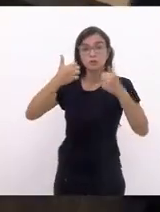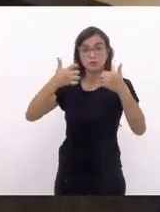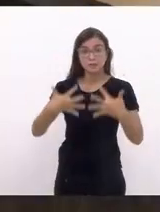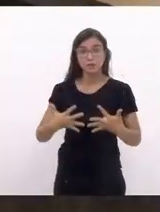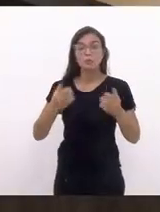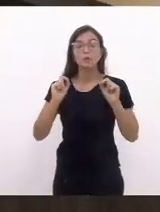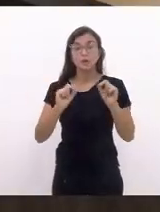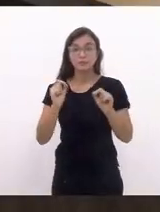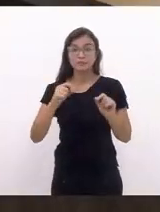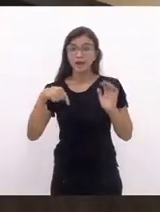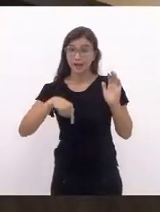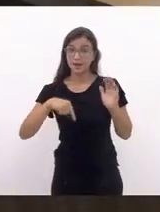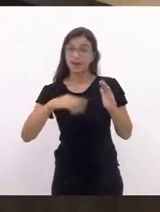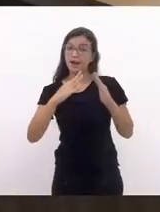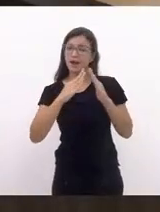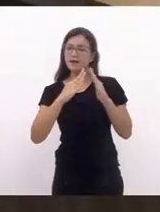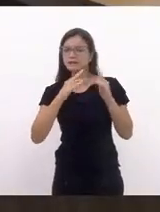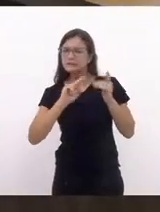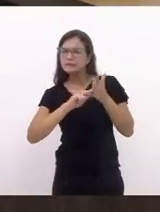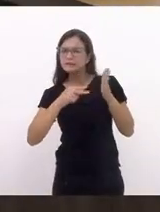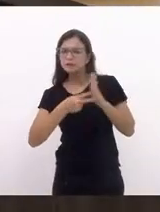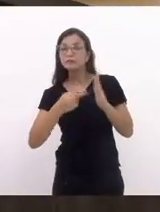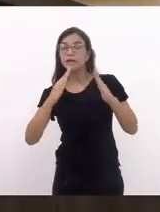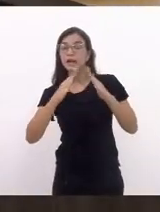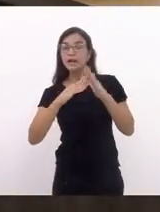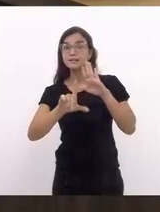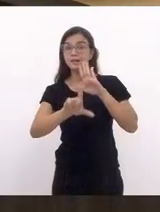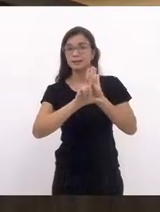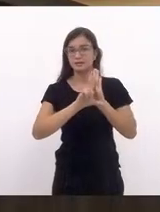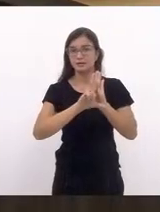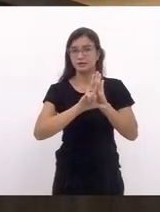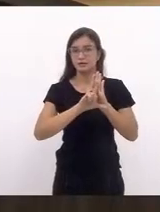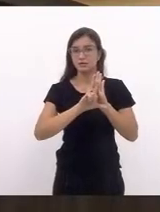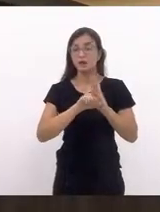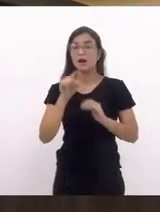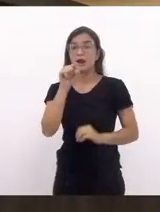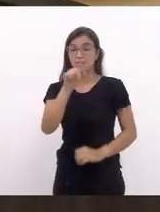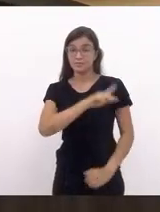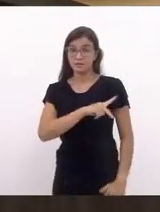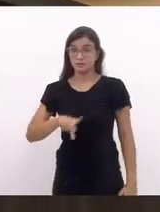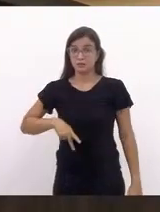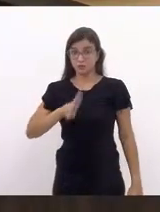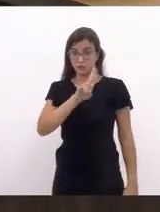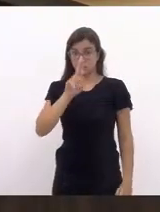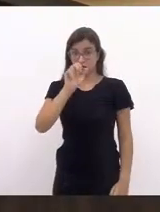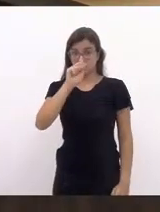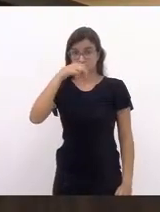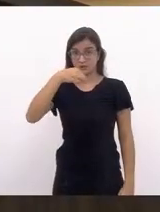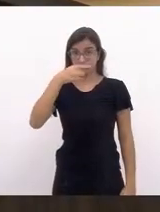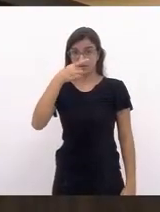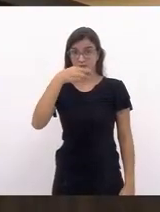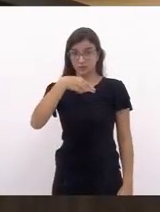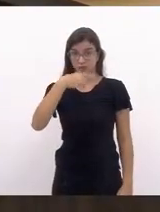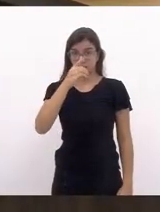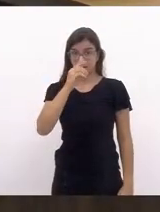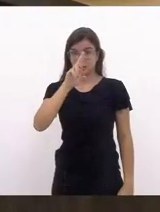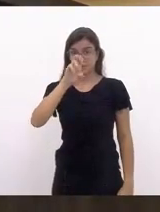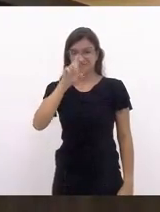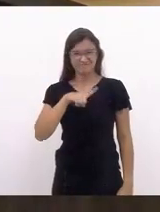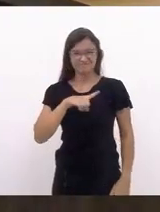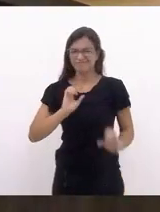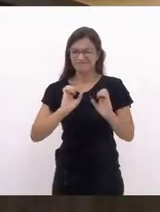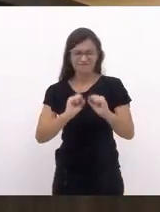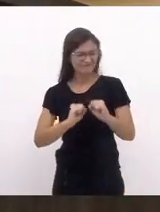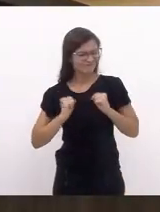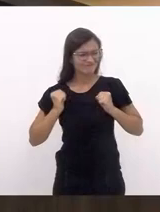casa de leis da aula o presidente André Ceciliano num esforço fenomenal